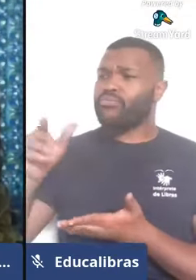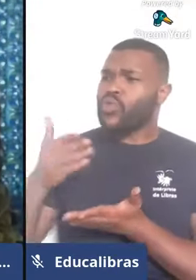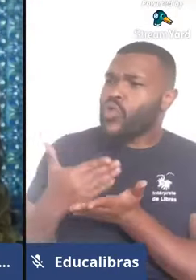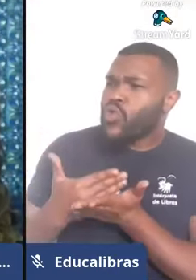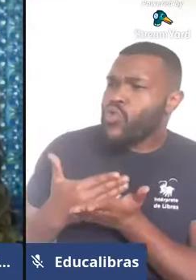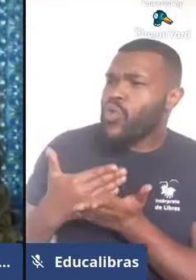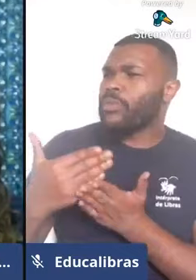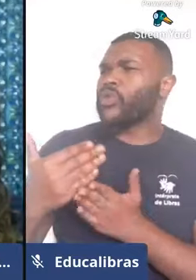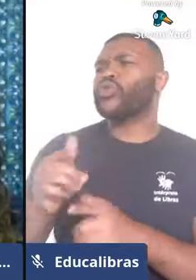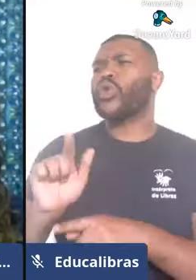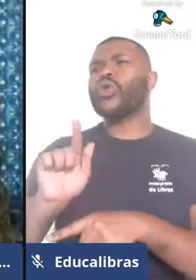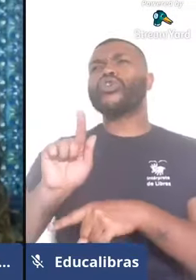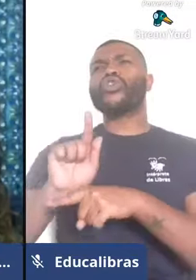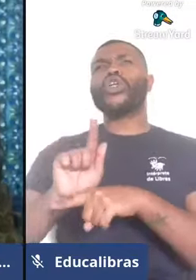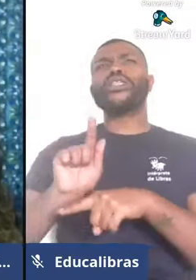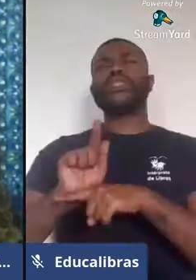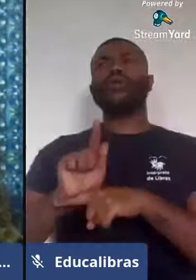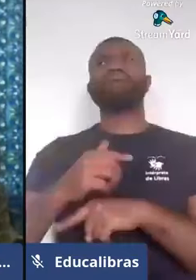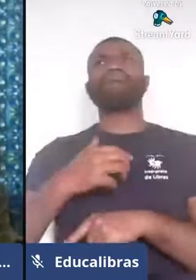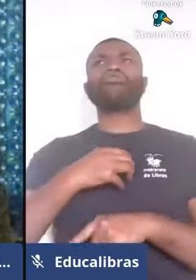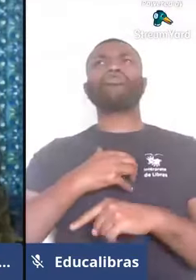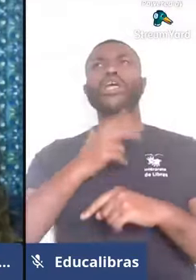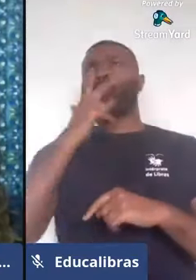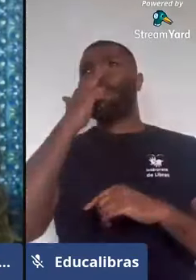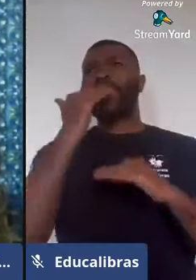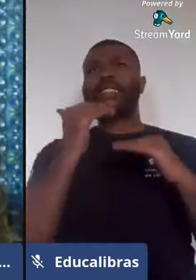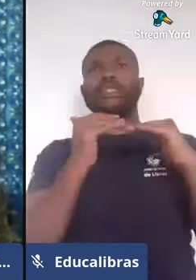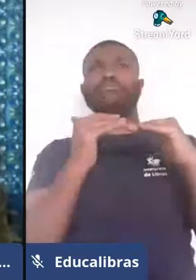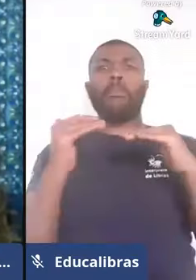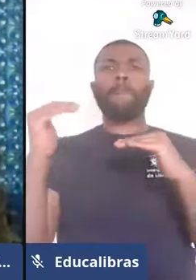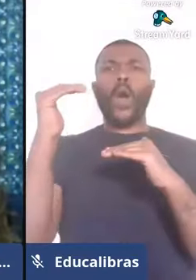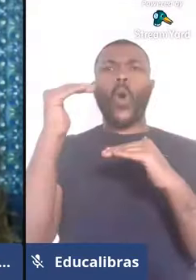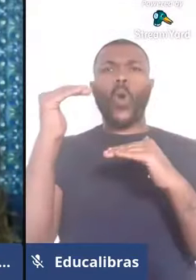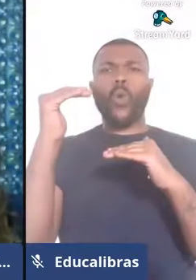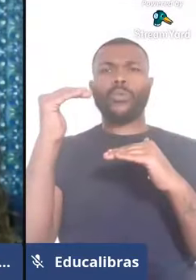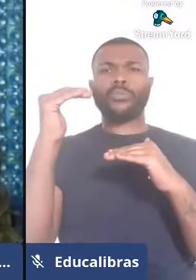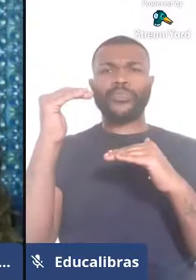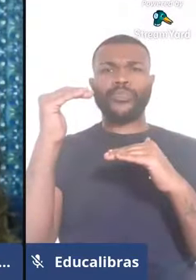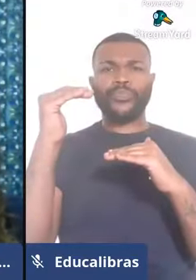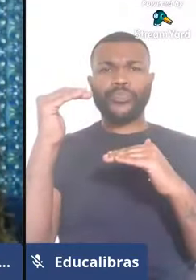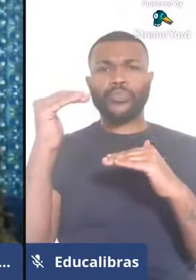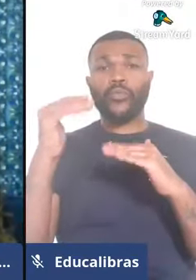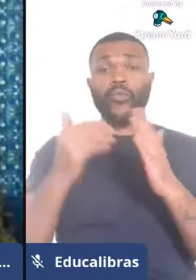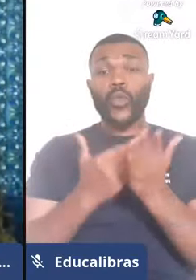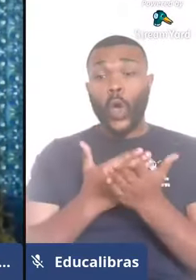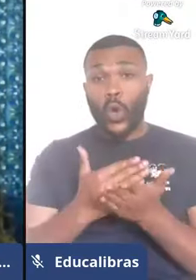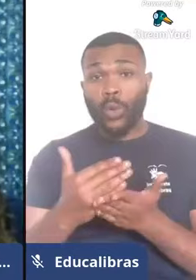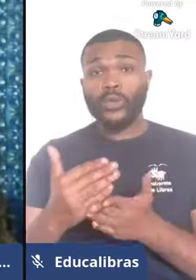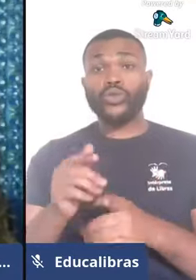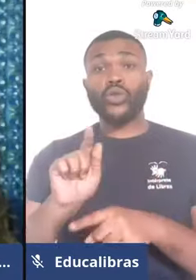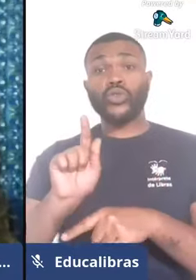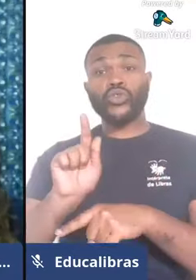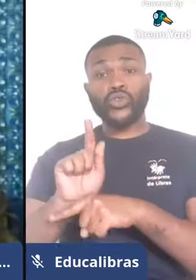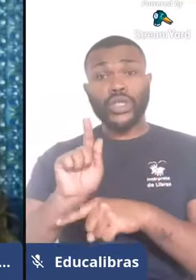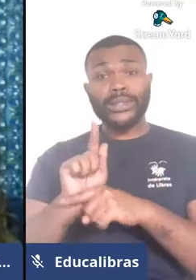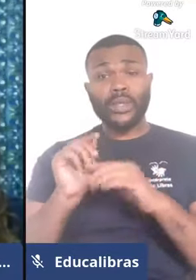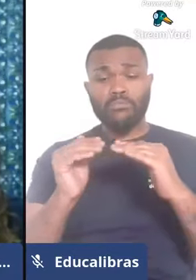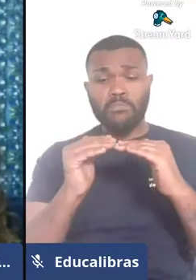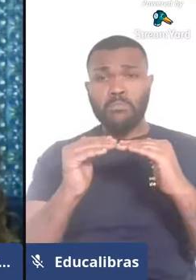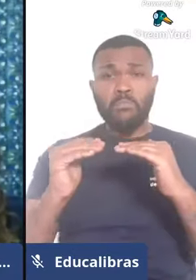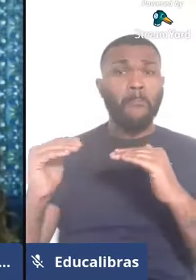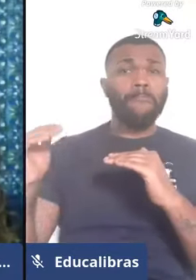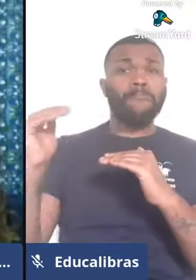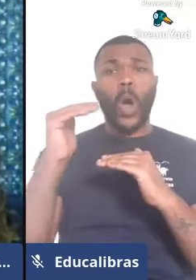já num outro patamar, entendeu? Ela começou a gestão num outro patamar. Eu não tive